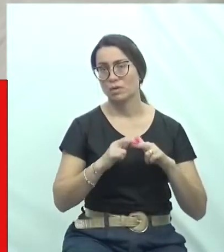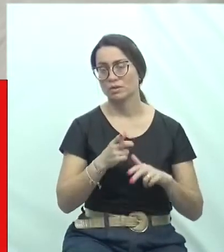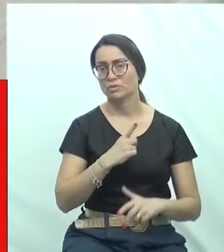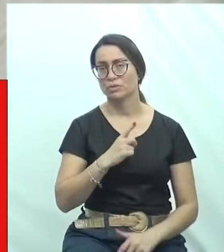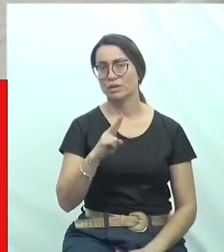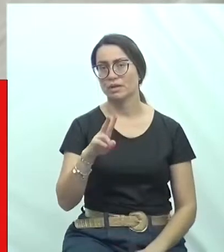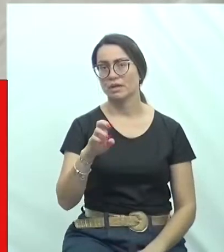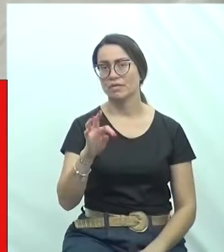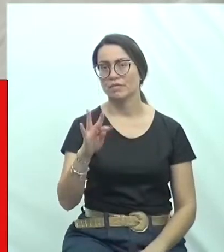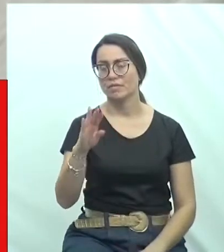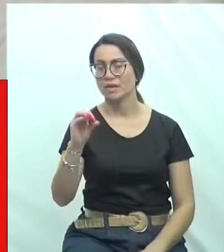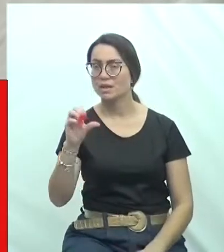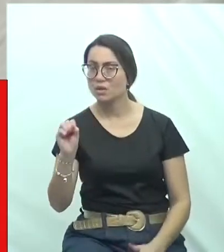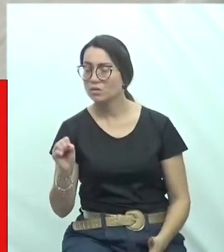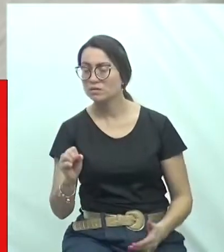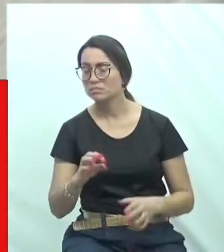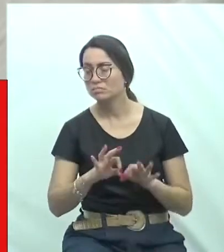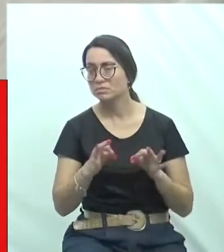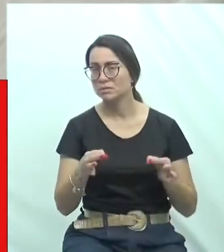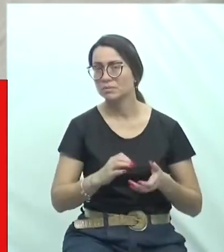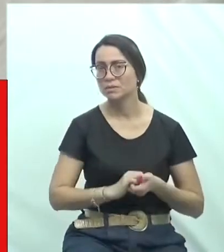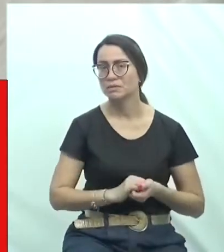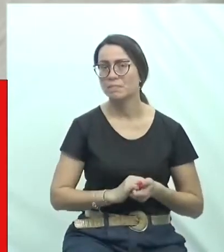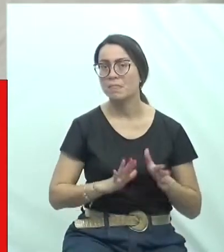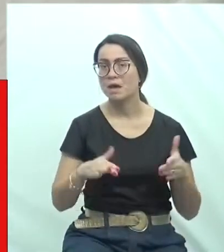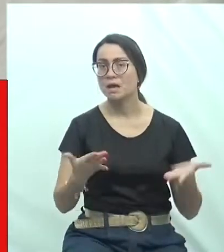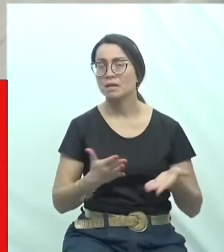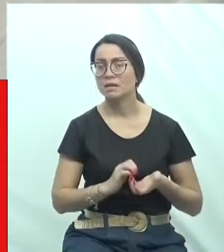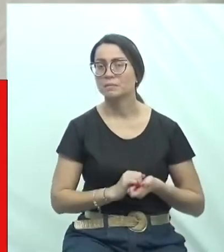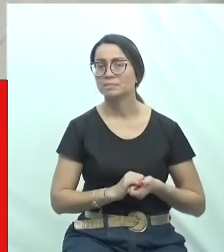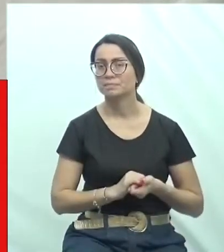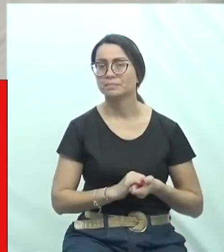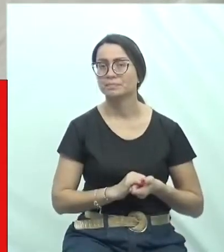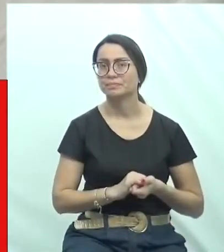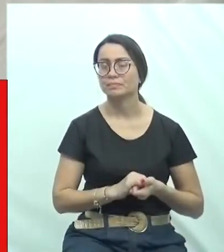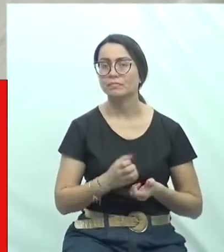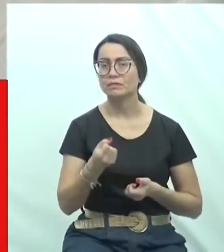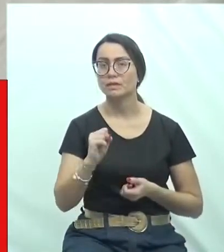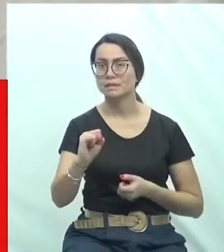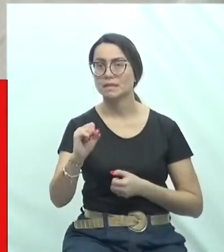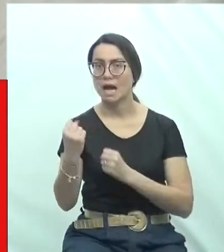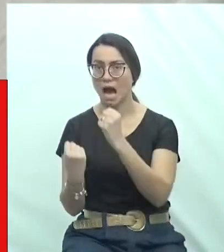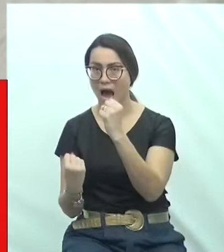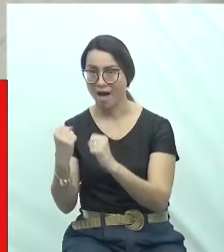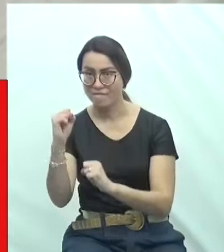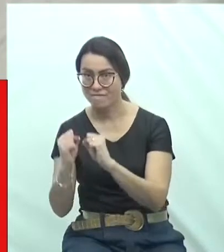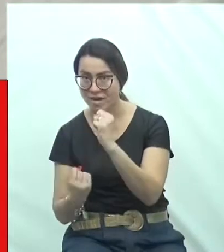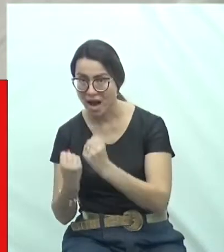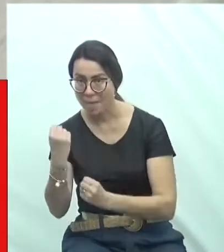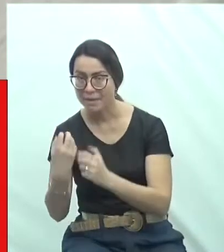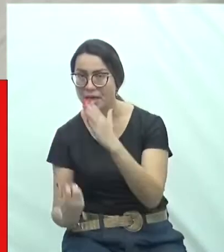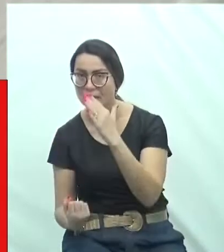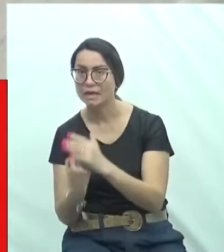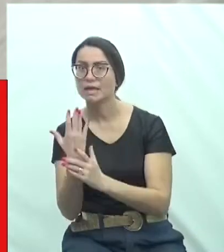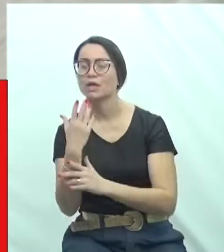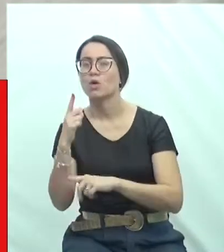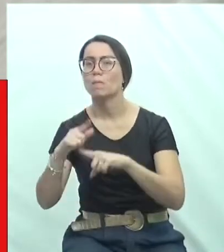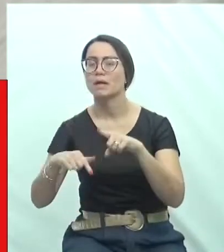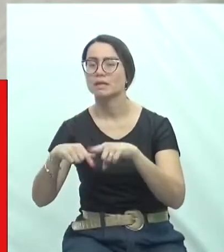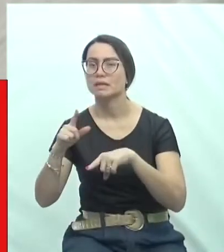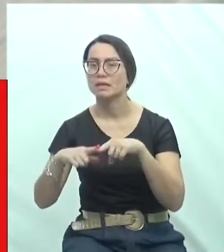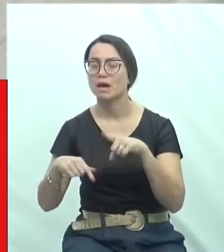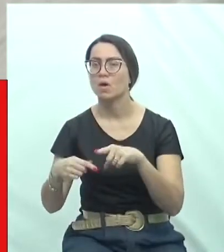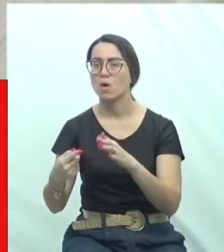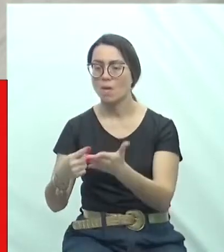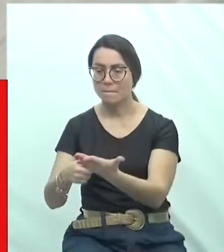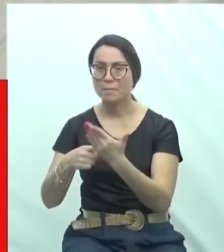chegar na sua ligação de água. Então, assim, ó, se esse fabricante me der qualquer homologação de um órgão